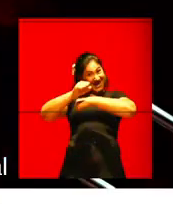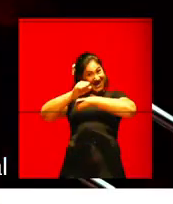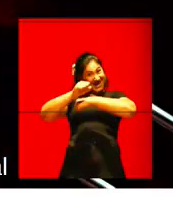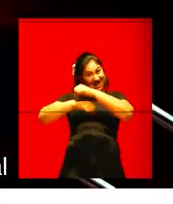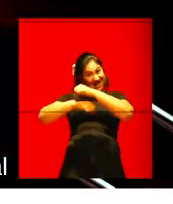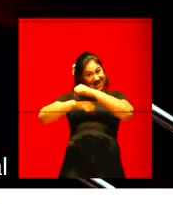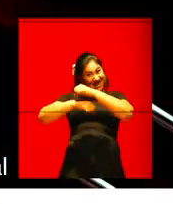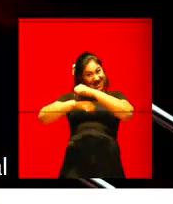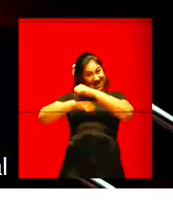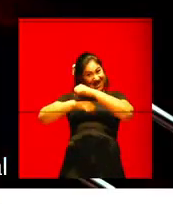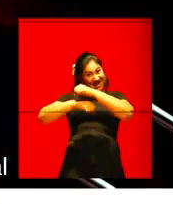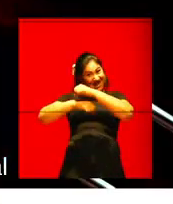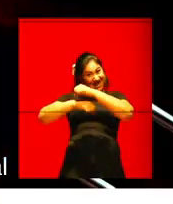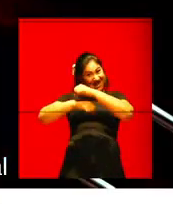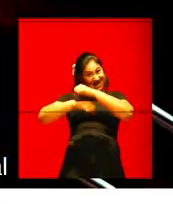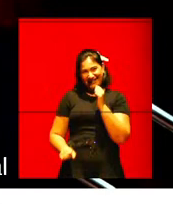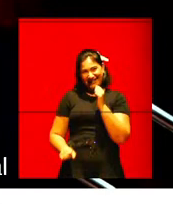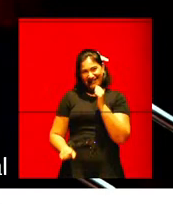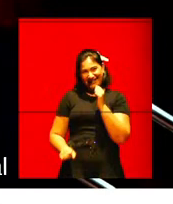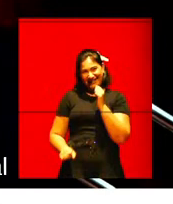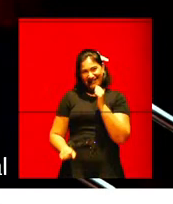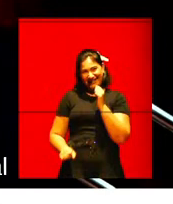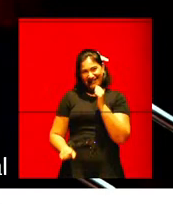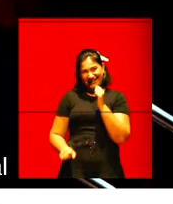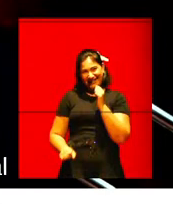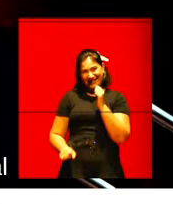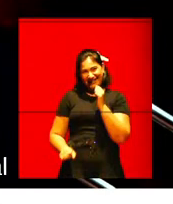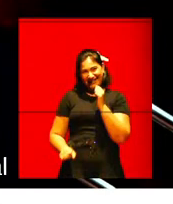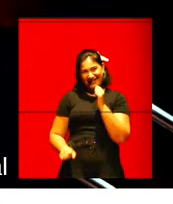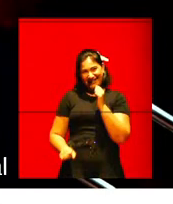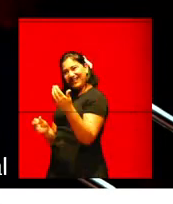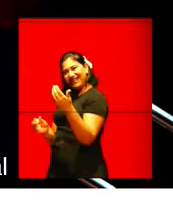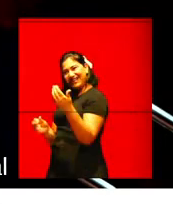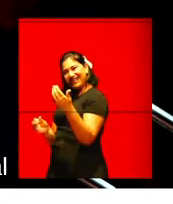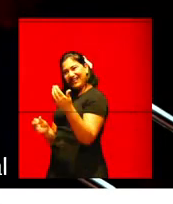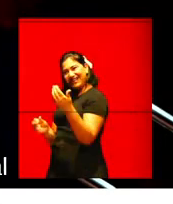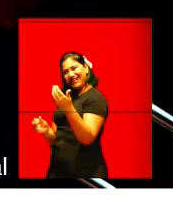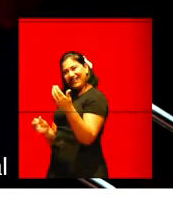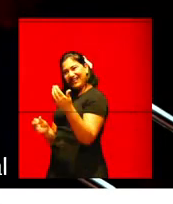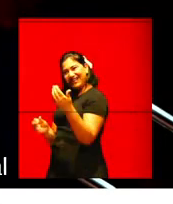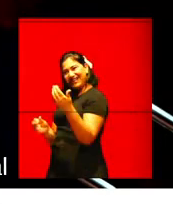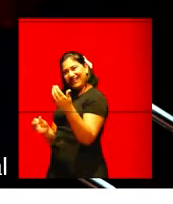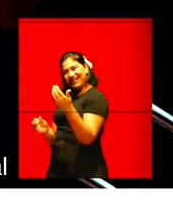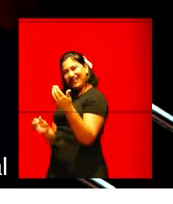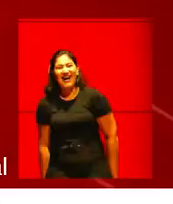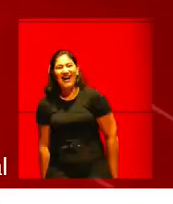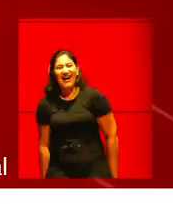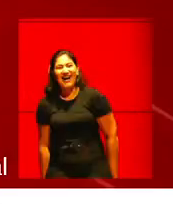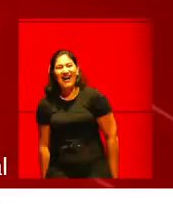Desenrola, bate, vira. Vem pro Enem comigo.